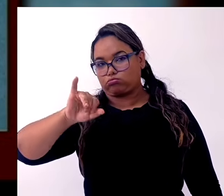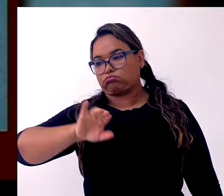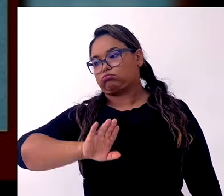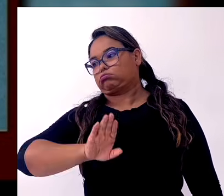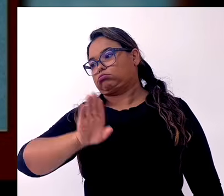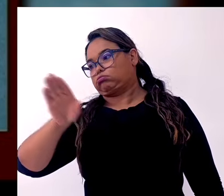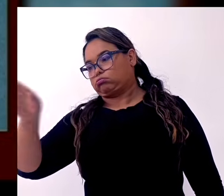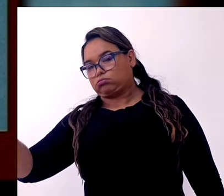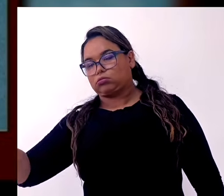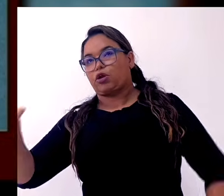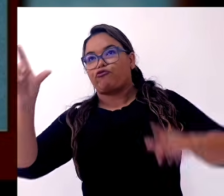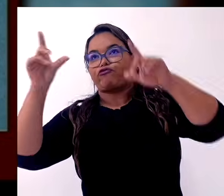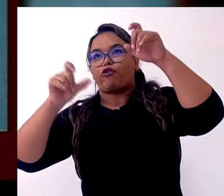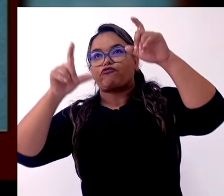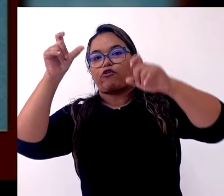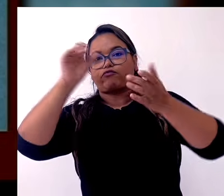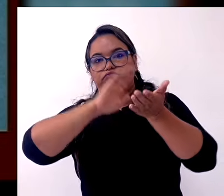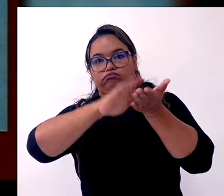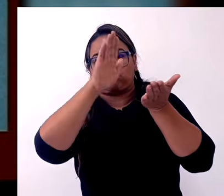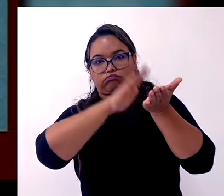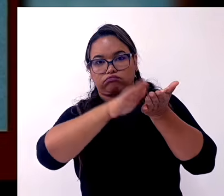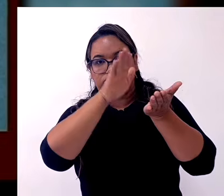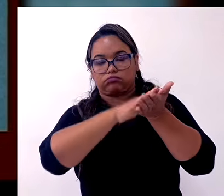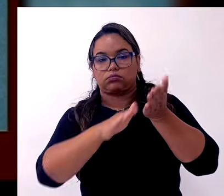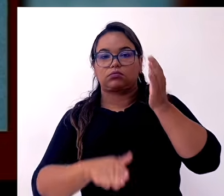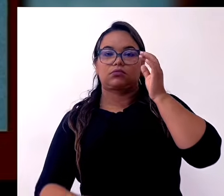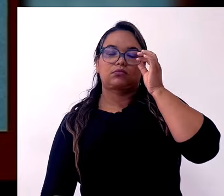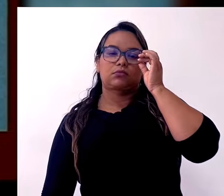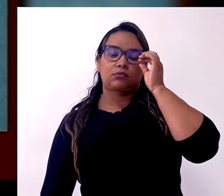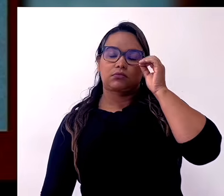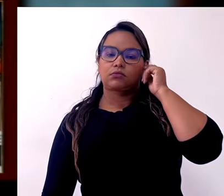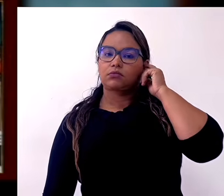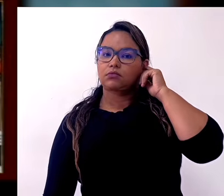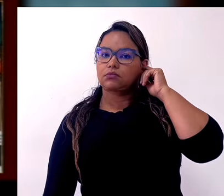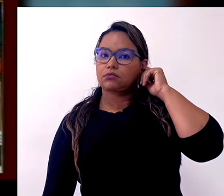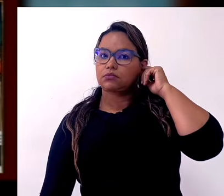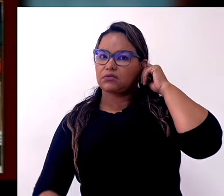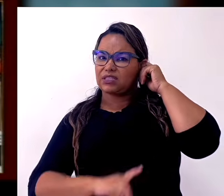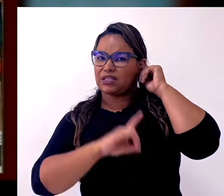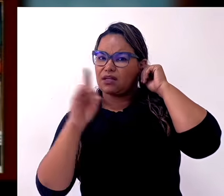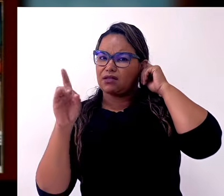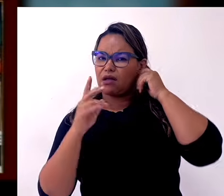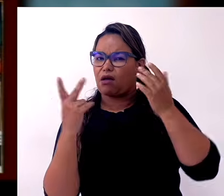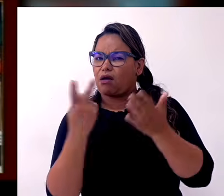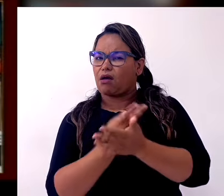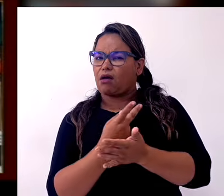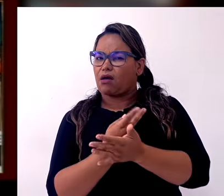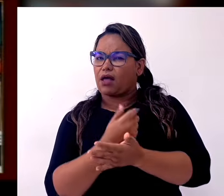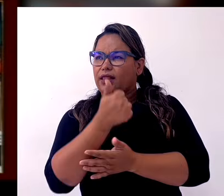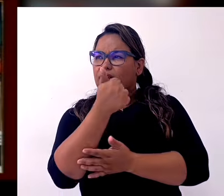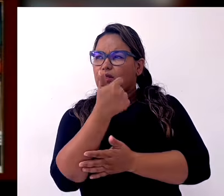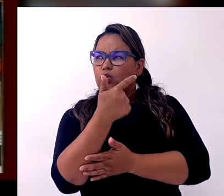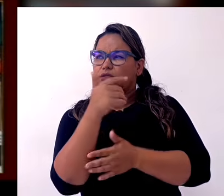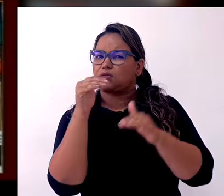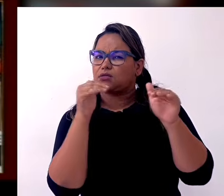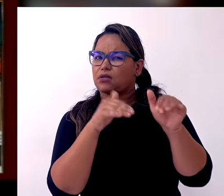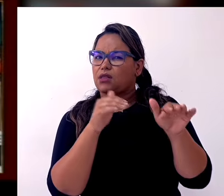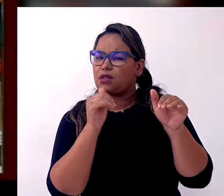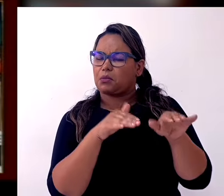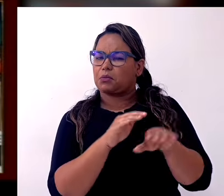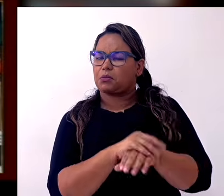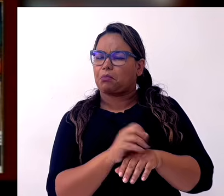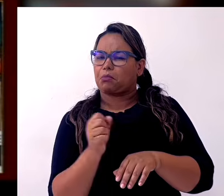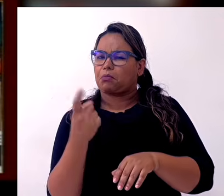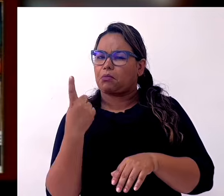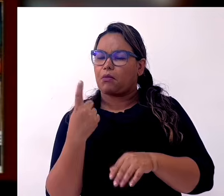Eis a história. Eu vou contá-la para vocês com os passageiros, máquinas que voaram até as Torres Gêmeas.